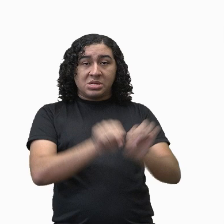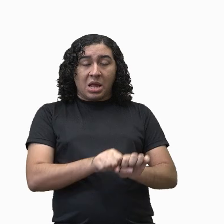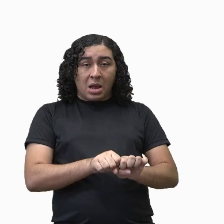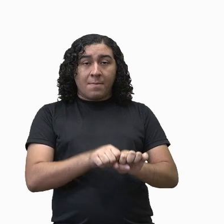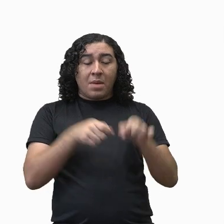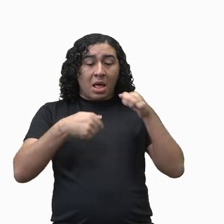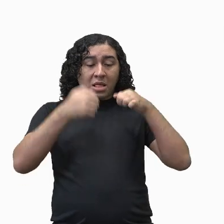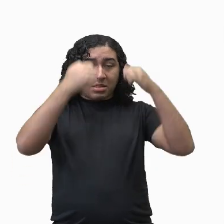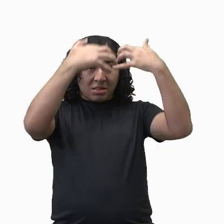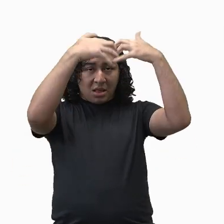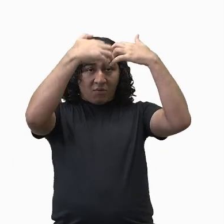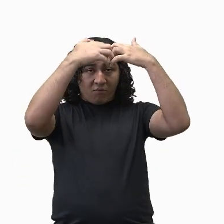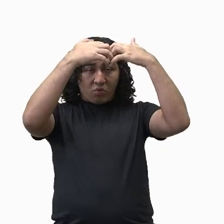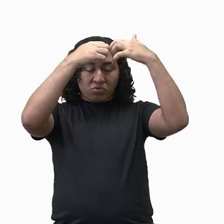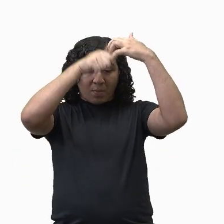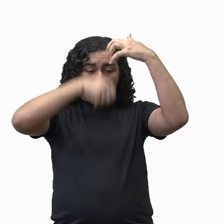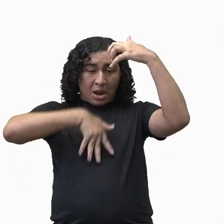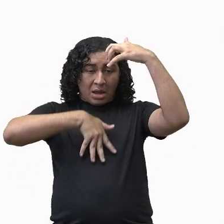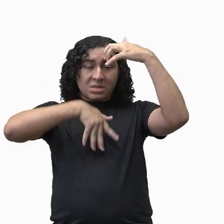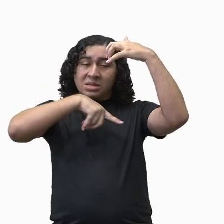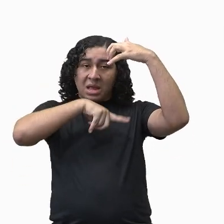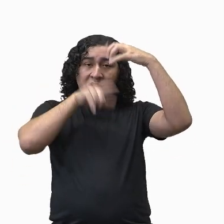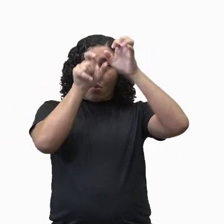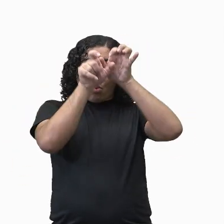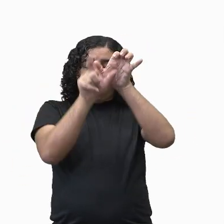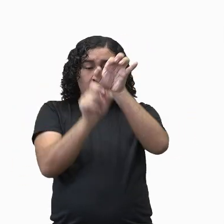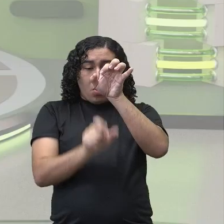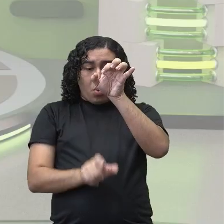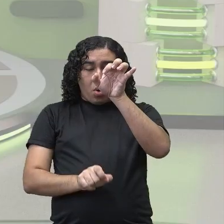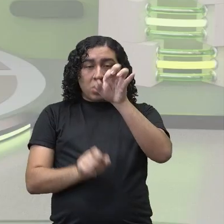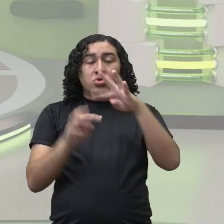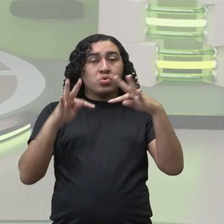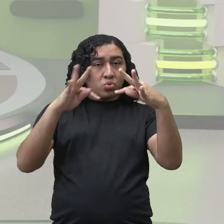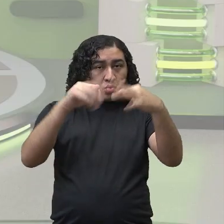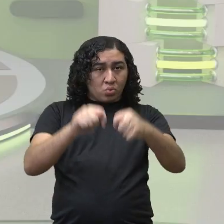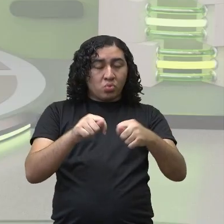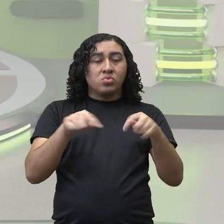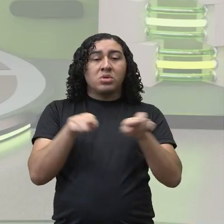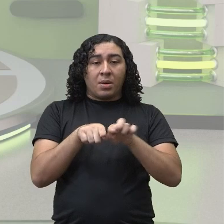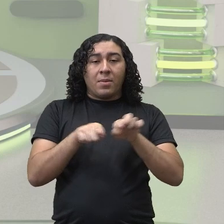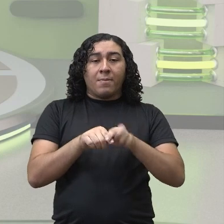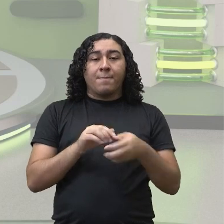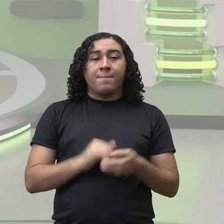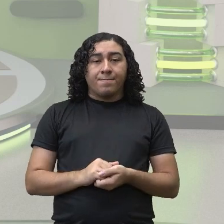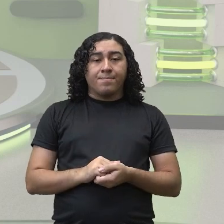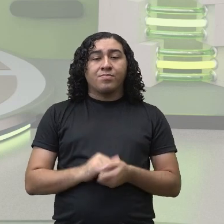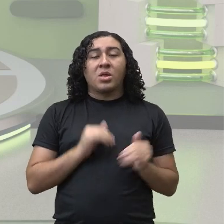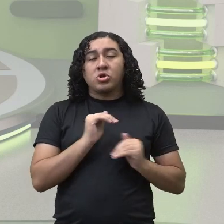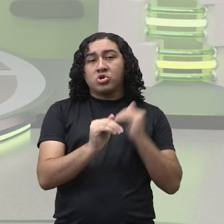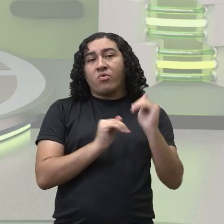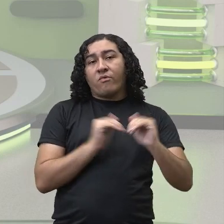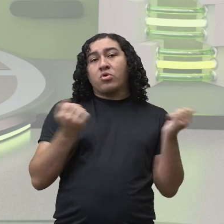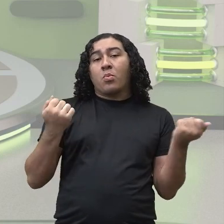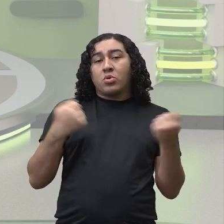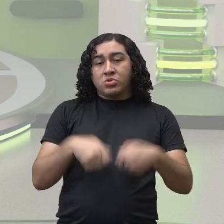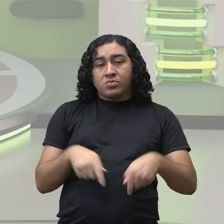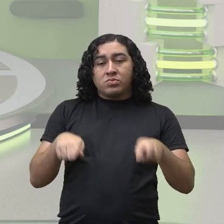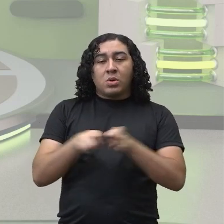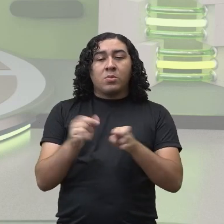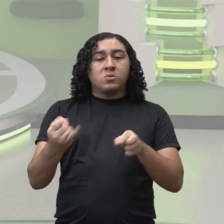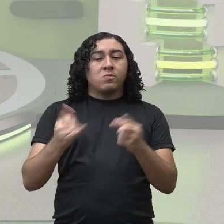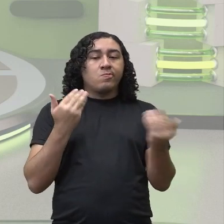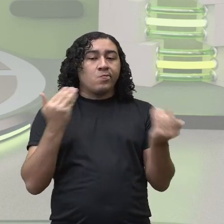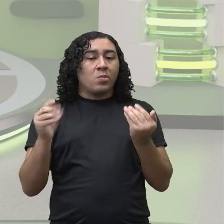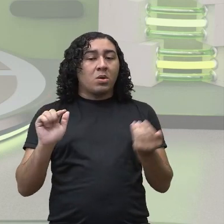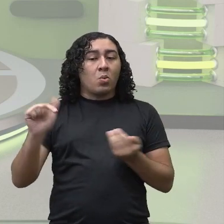com encéfalo e medula espinhal. Olha só que interessante, né? Sistema nervoso mais desenvolvido em relação